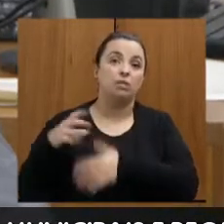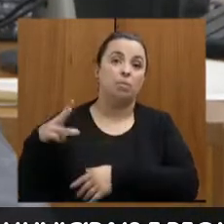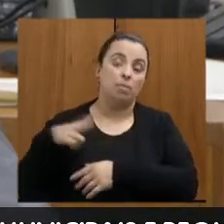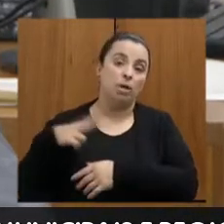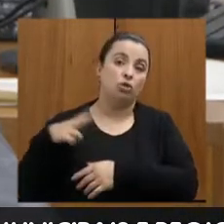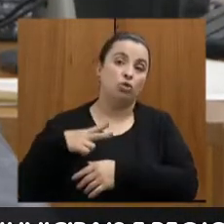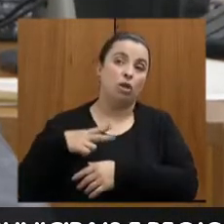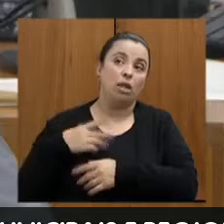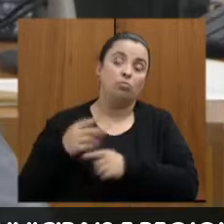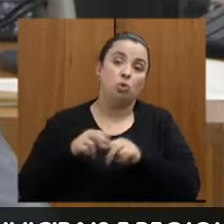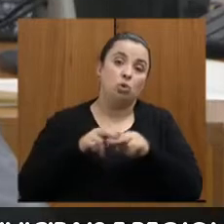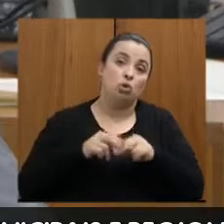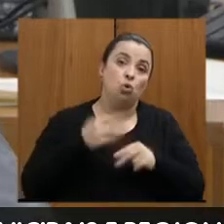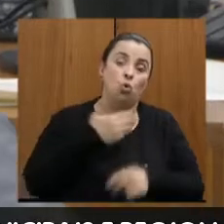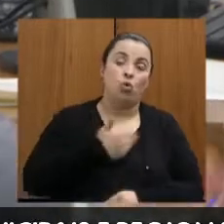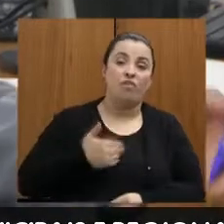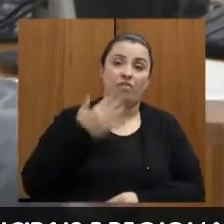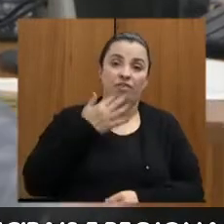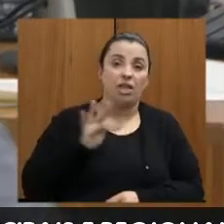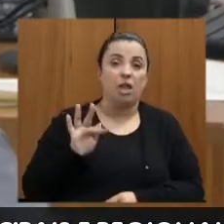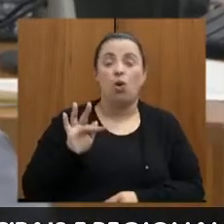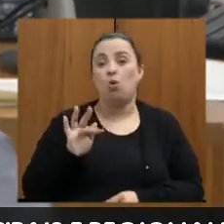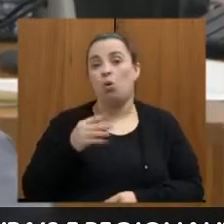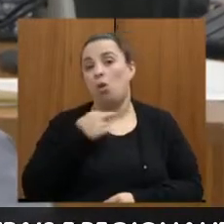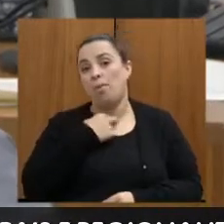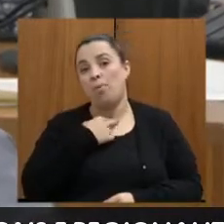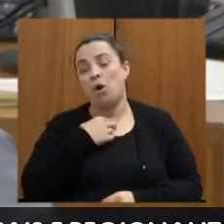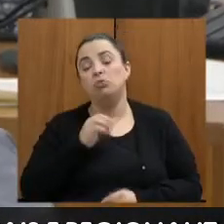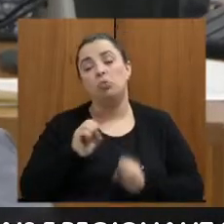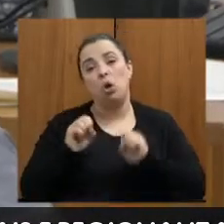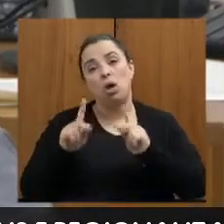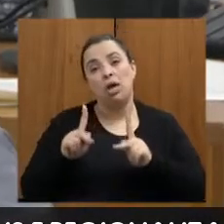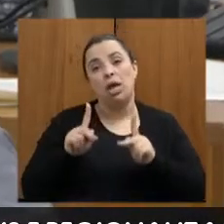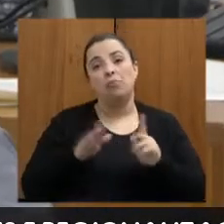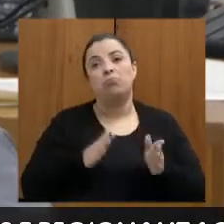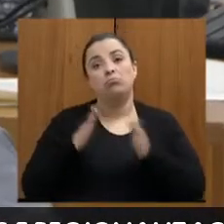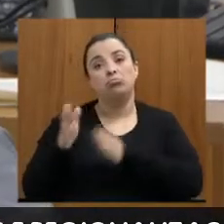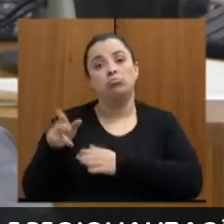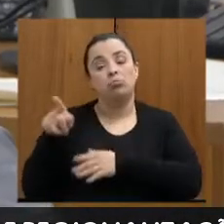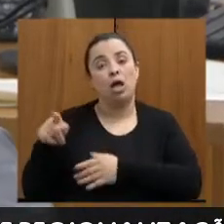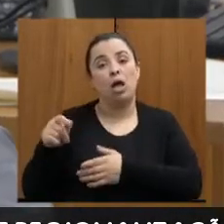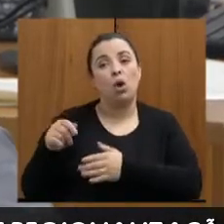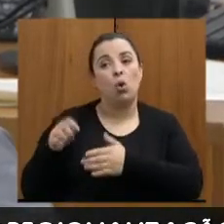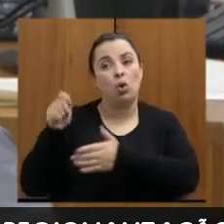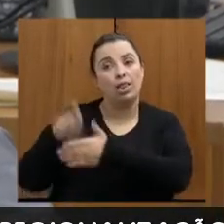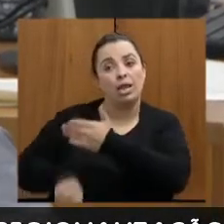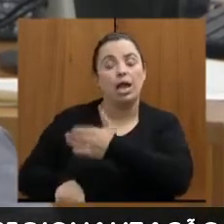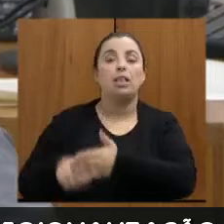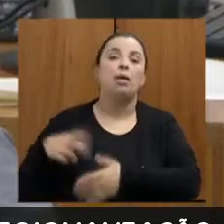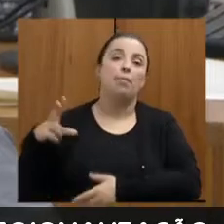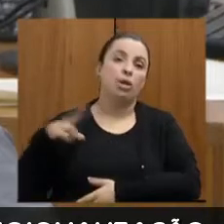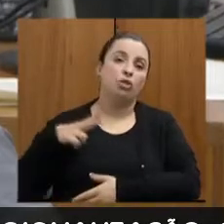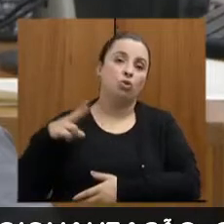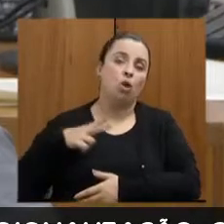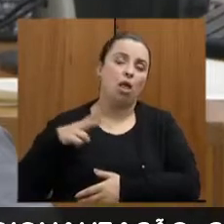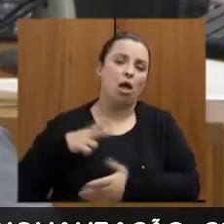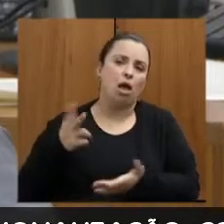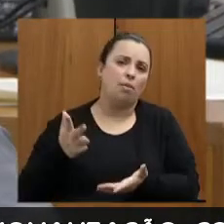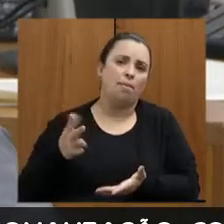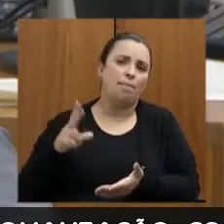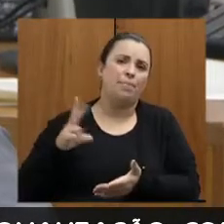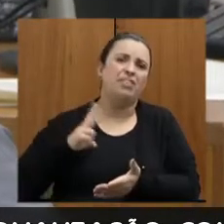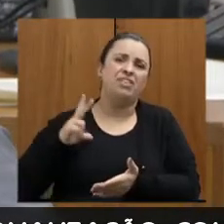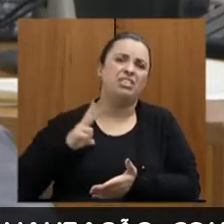condição de fazer né que de leg igual dele alguma 365 lá o próprio batizai e